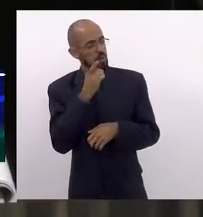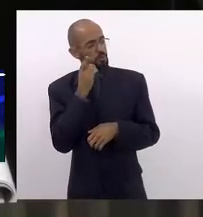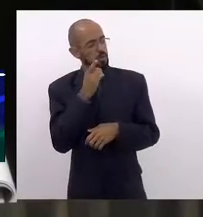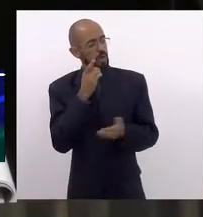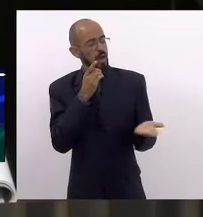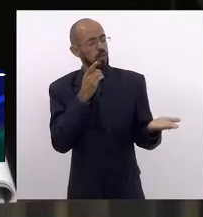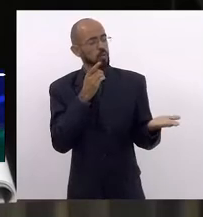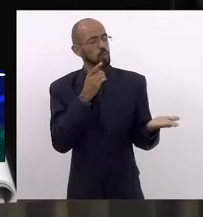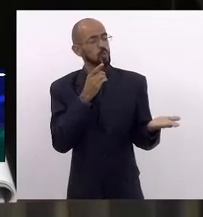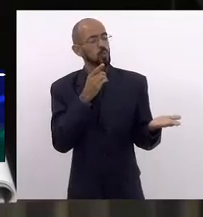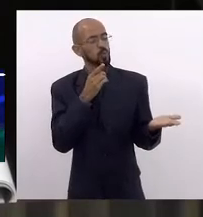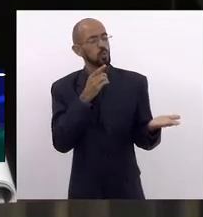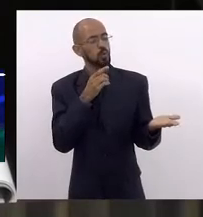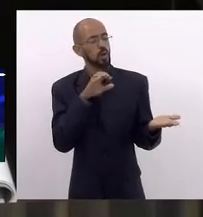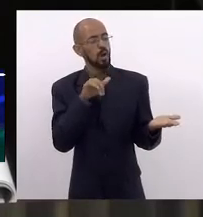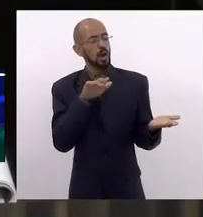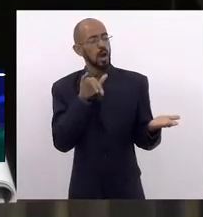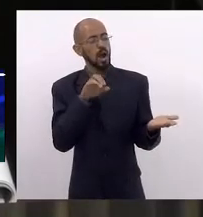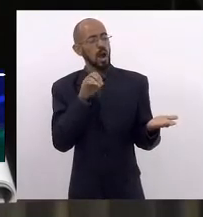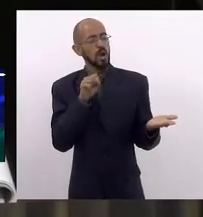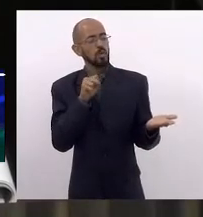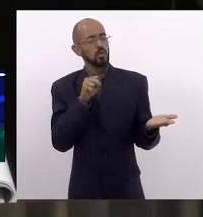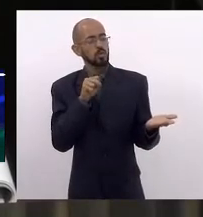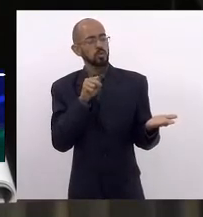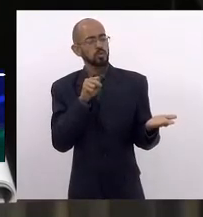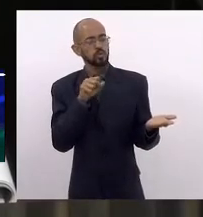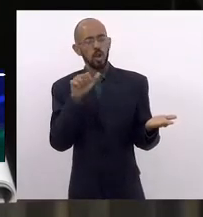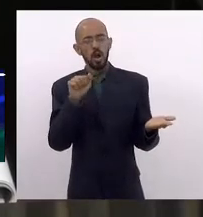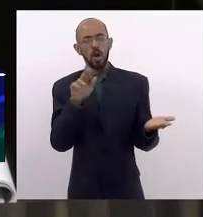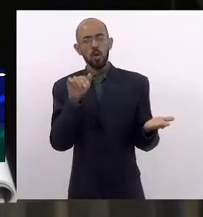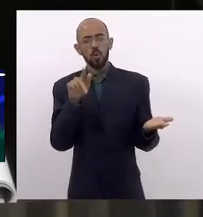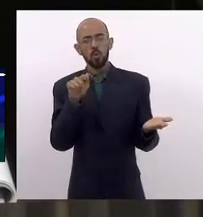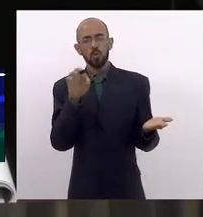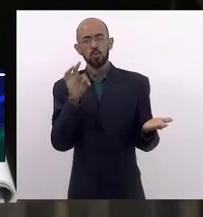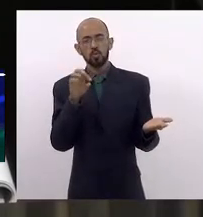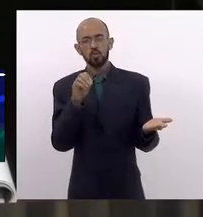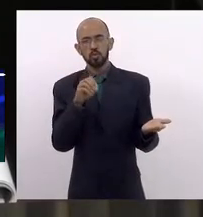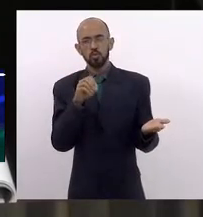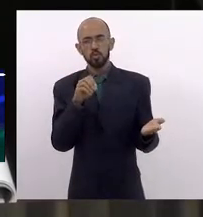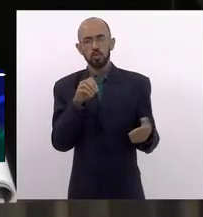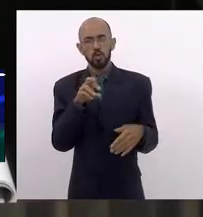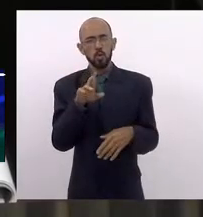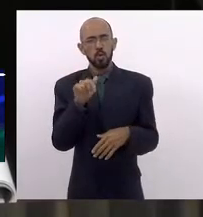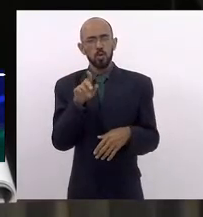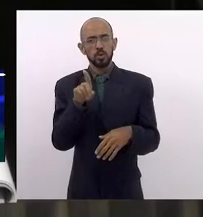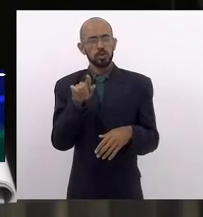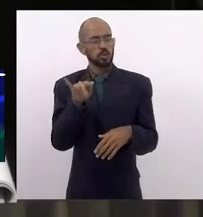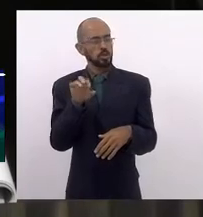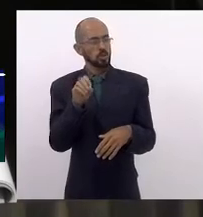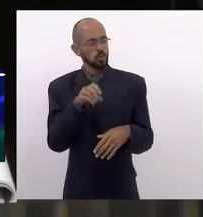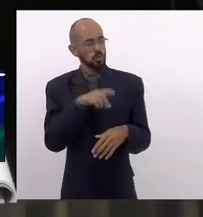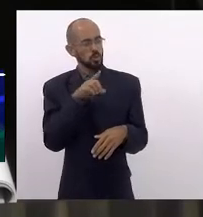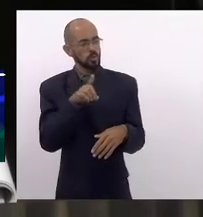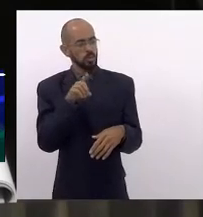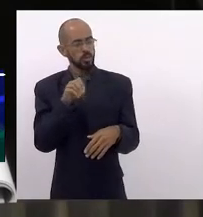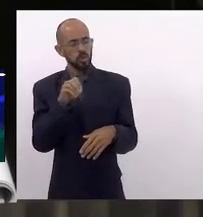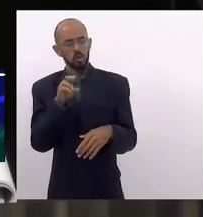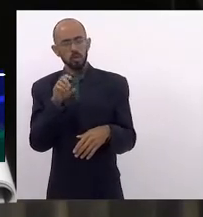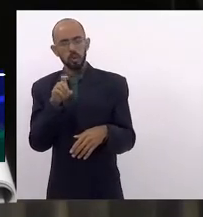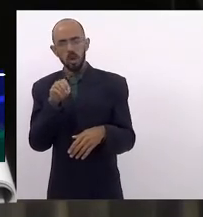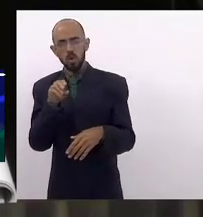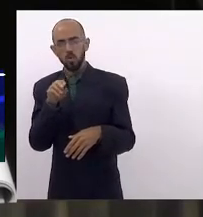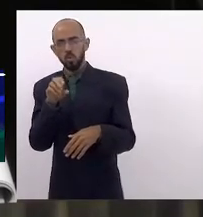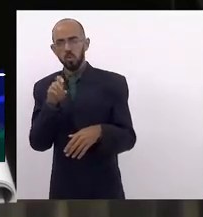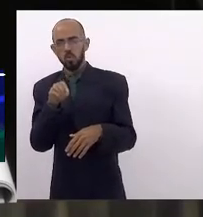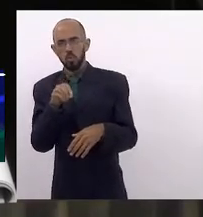deputado Carlos Eduardo Carlos Augusto meu amigo Rodrigo Amorim meu amigo deodalto meu